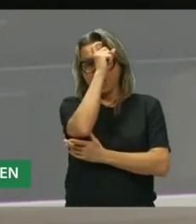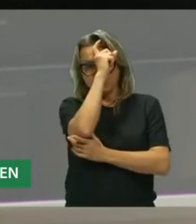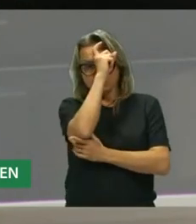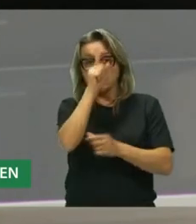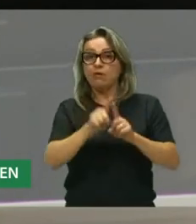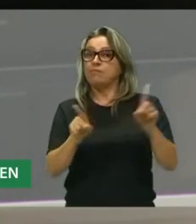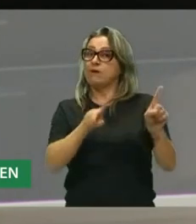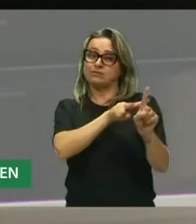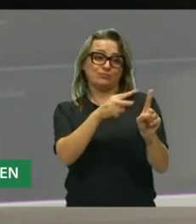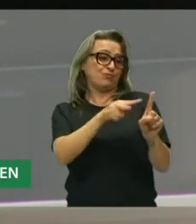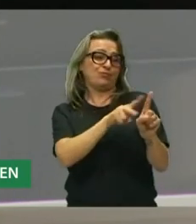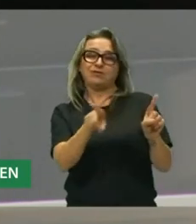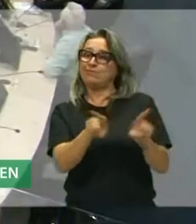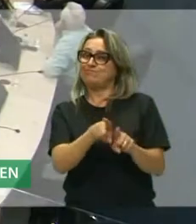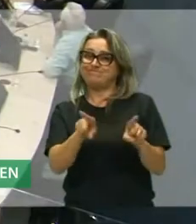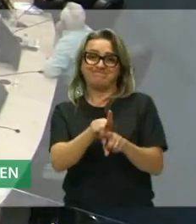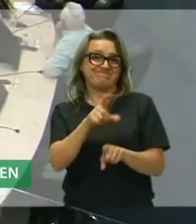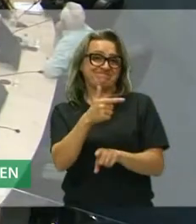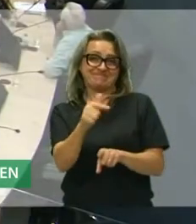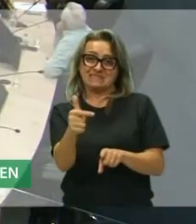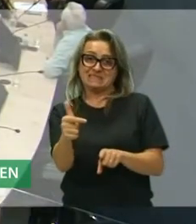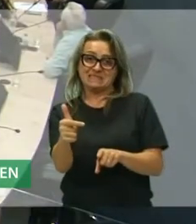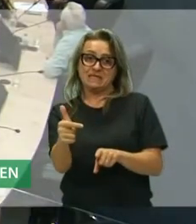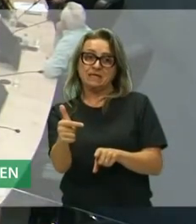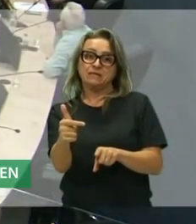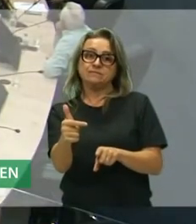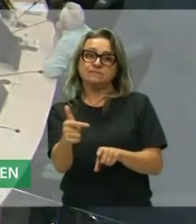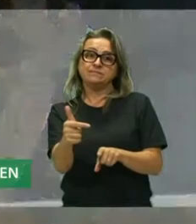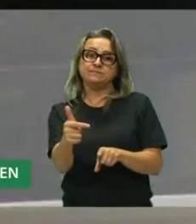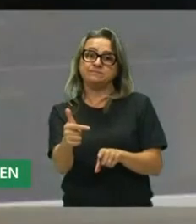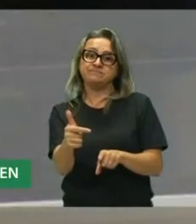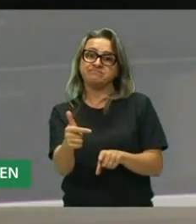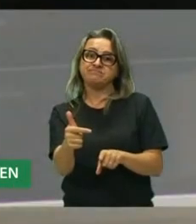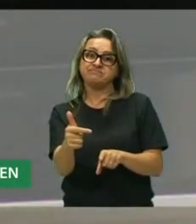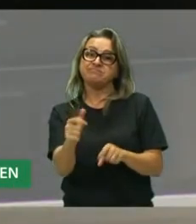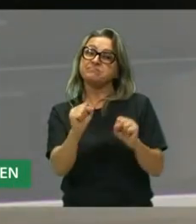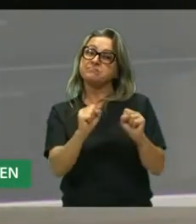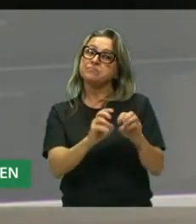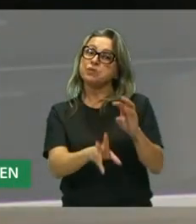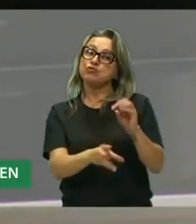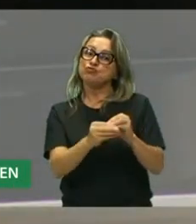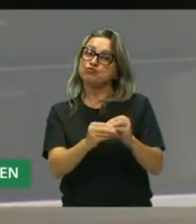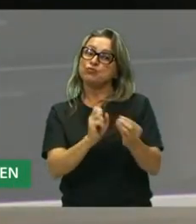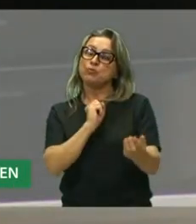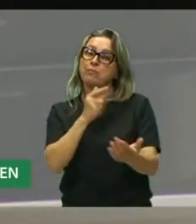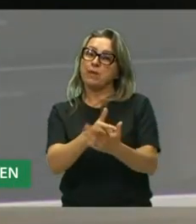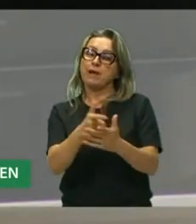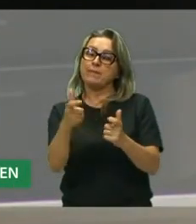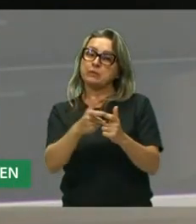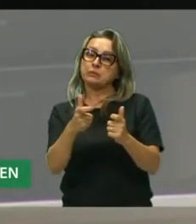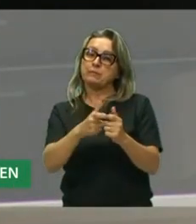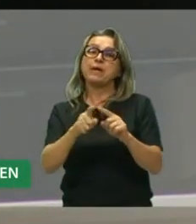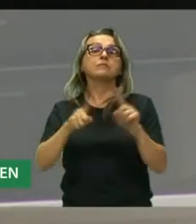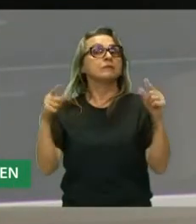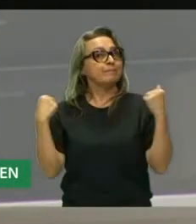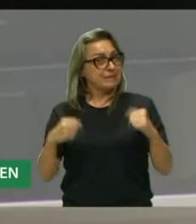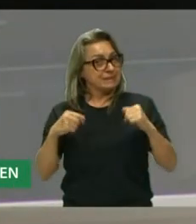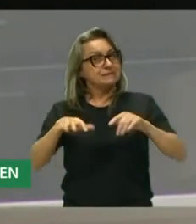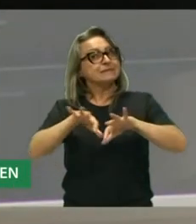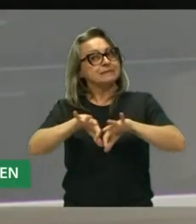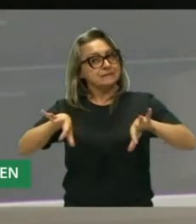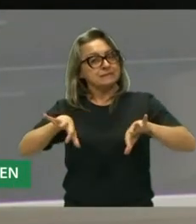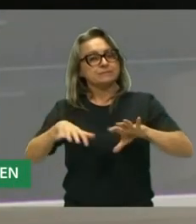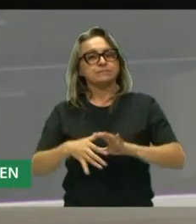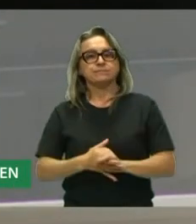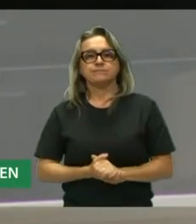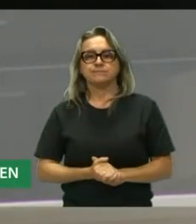portal. Talvez esteja ali junto com o pagamento dos médicos e tudo, uma coisa, mas é importante então separado. Eu